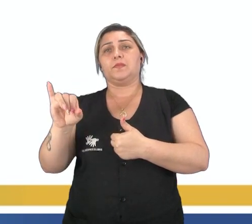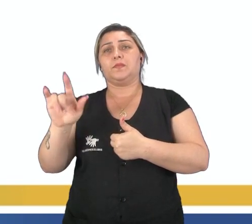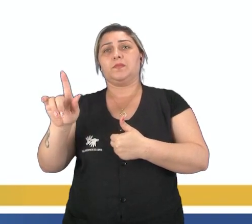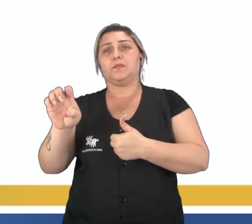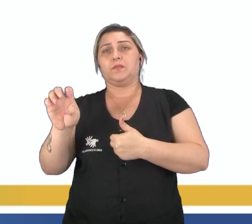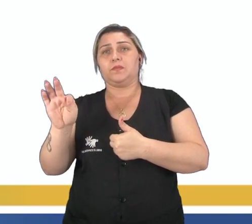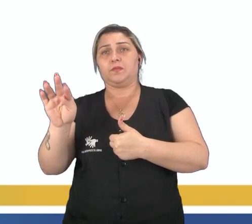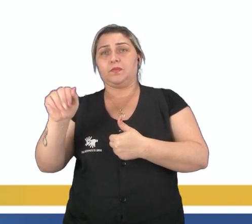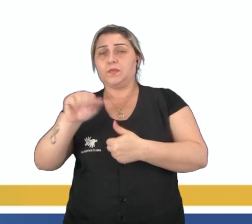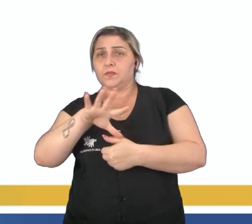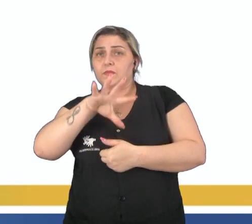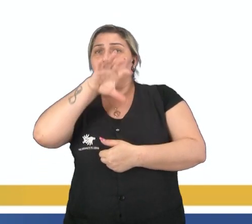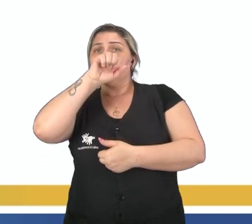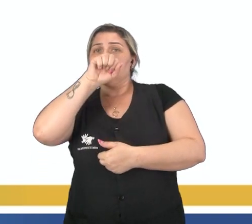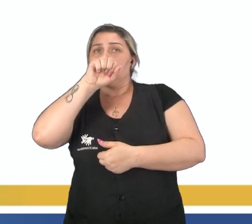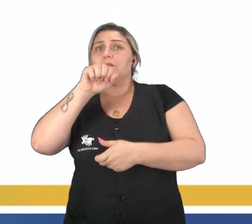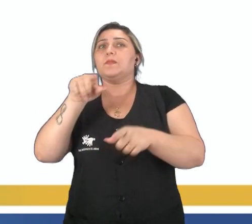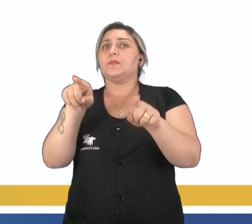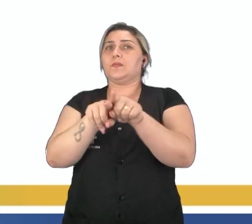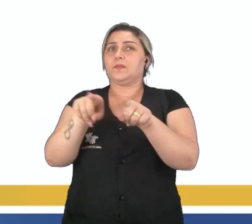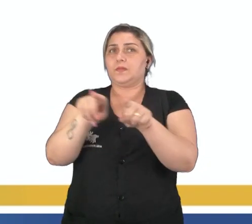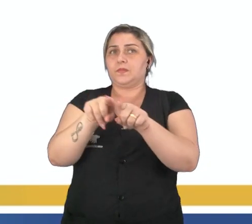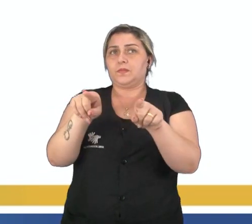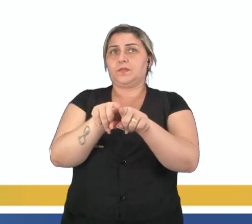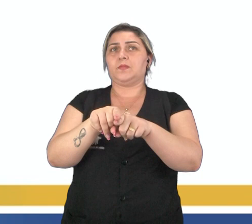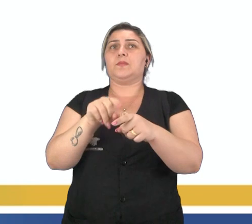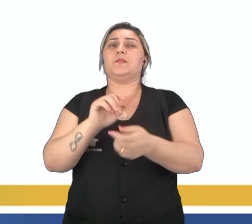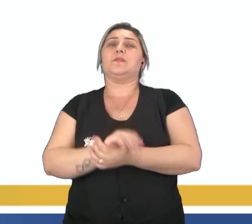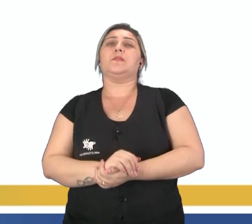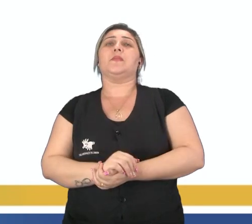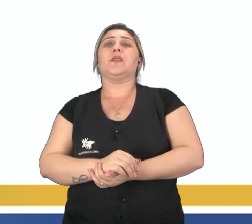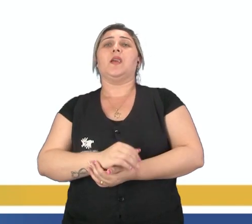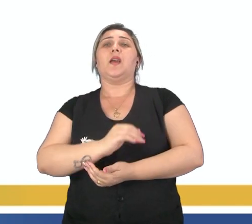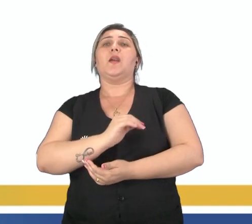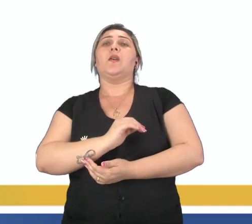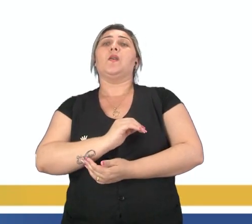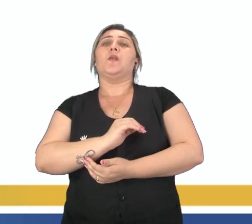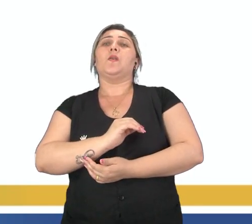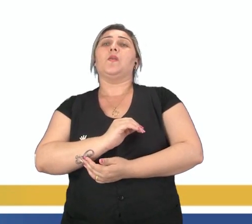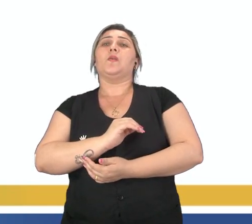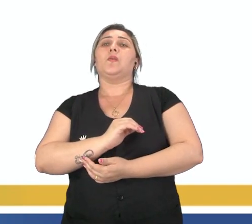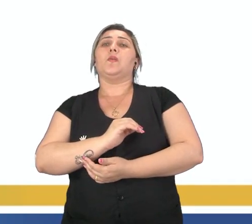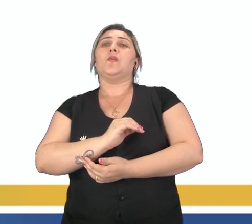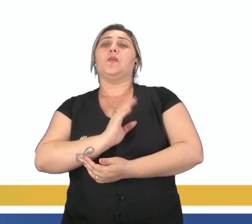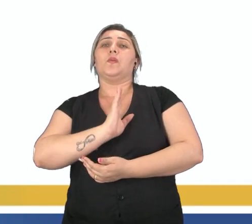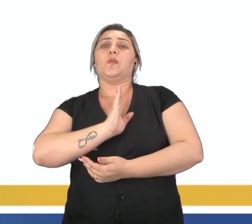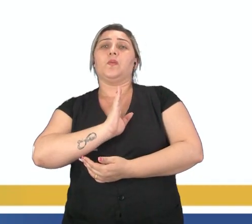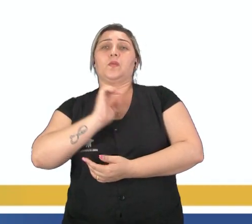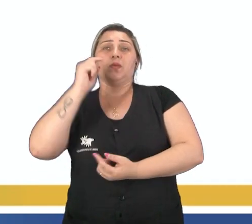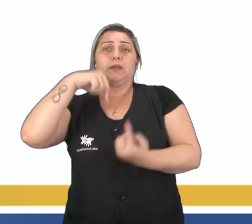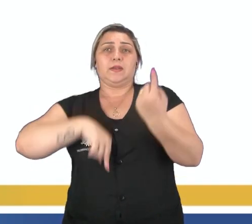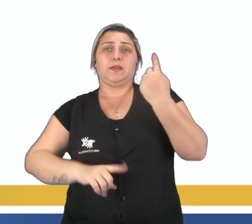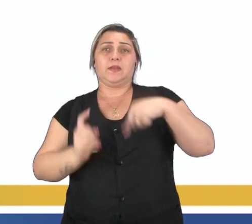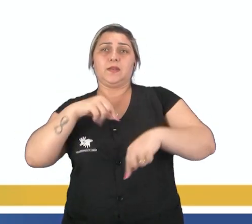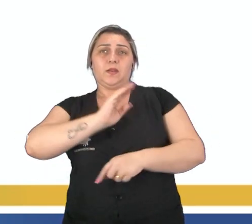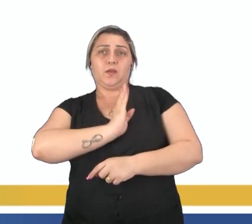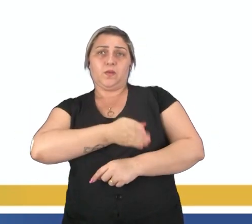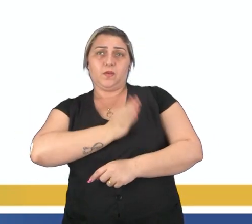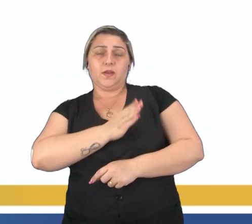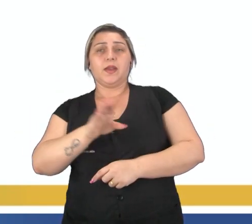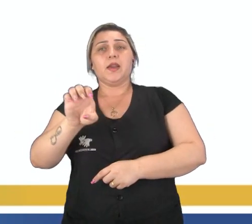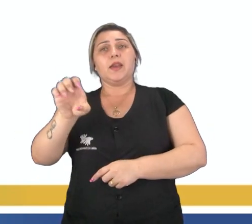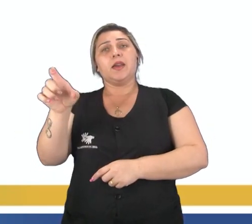o respiratório, que é importante para que a respiração aconteça, o cardiovascular, que vai ser o mesmo circulatório, temos